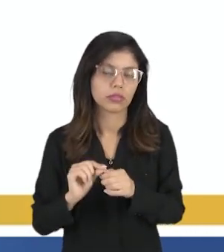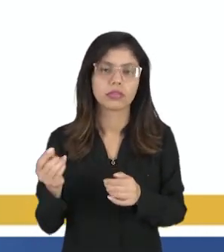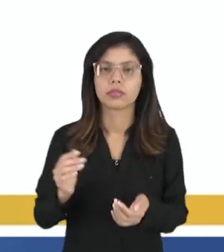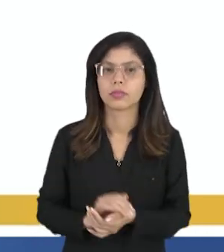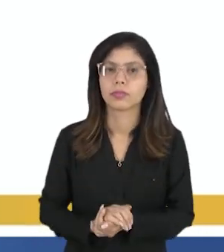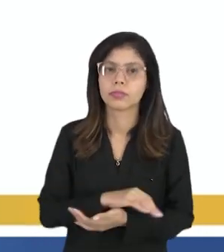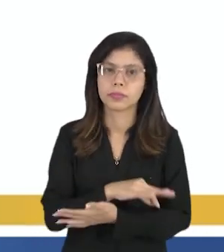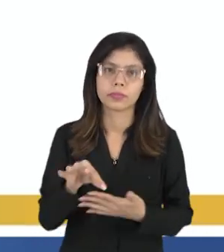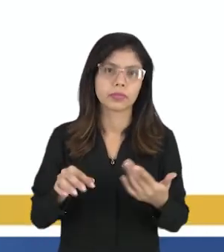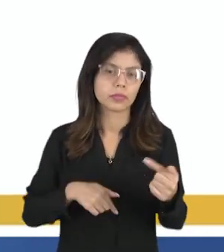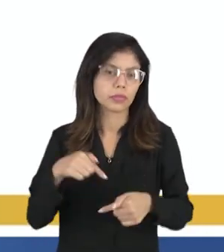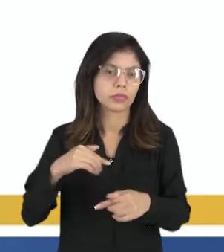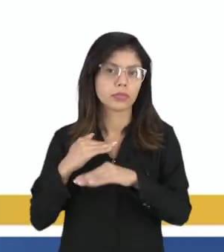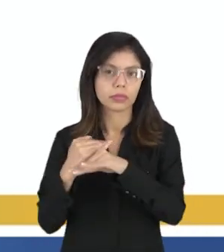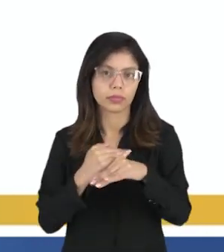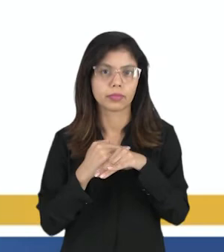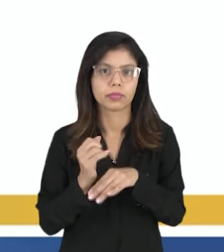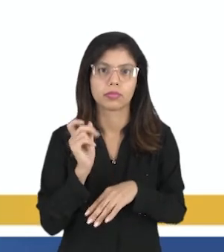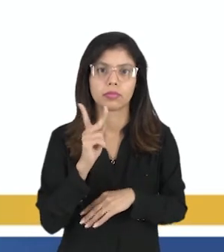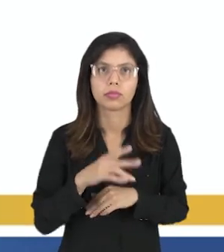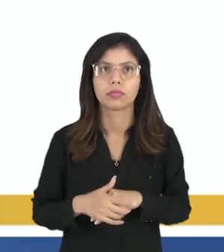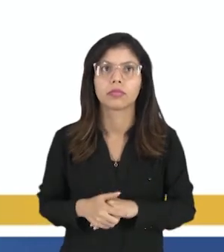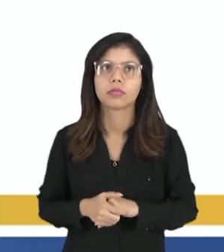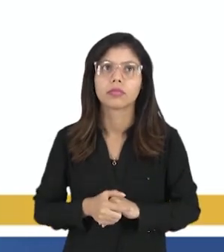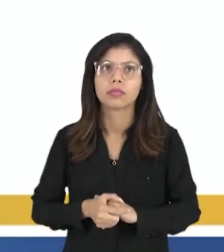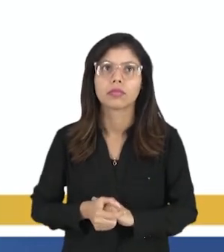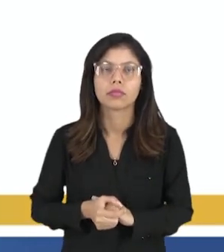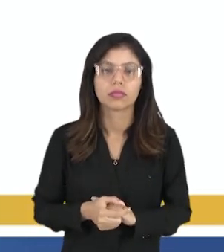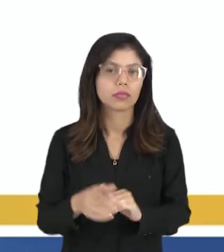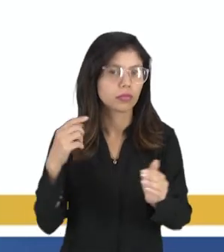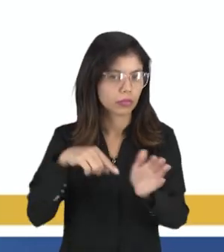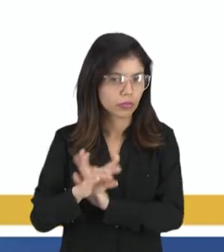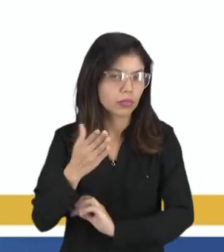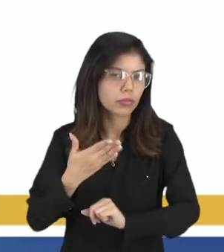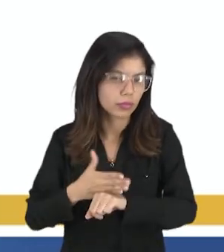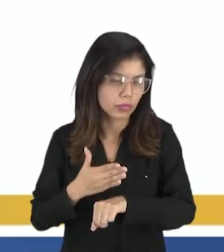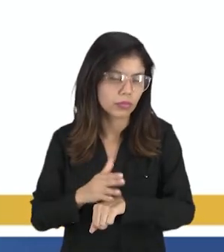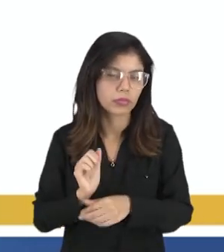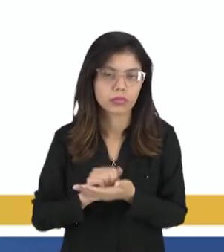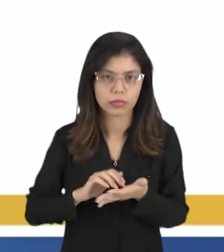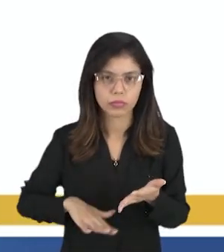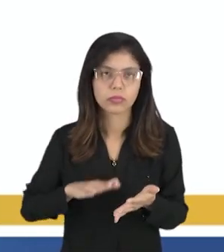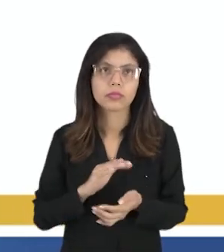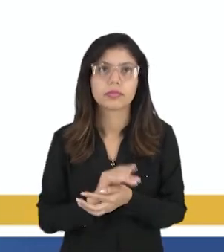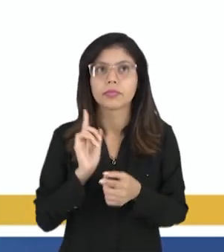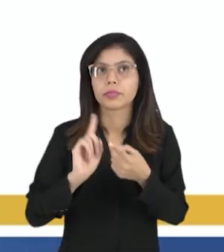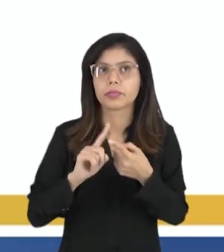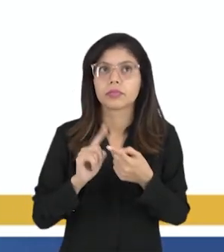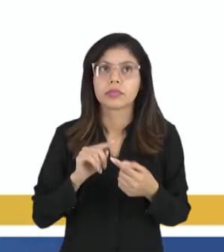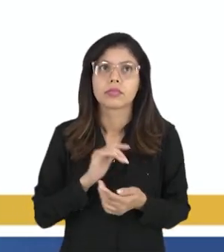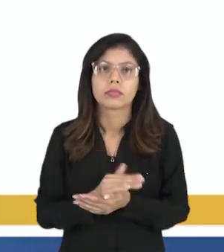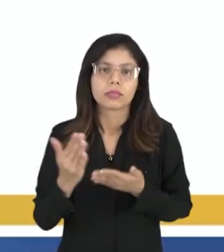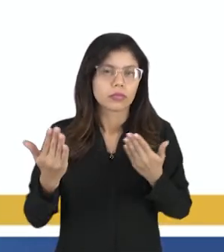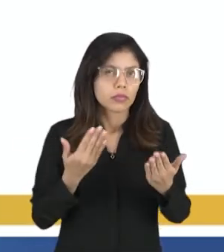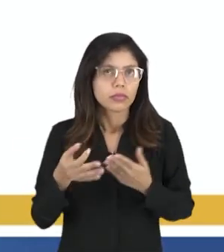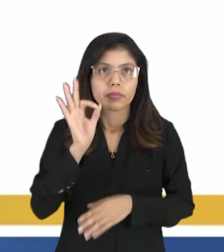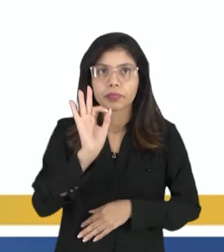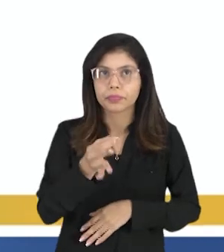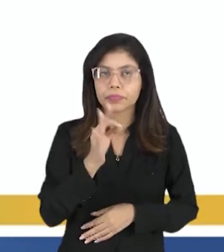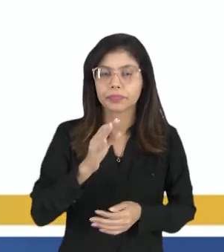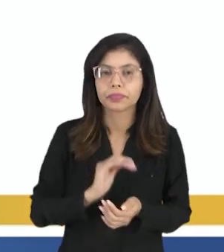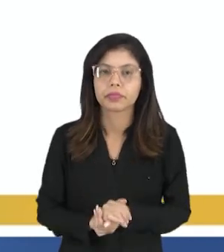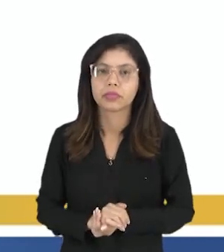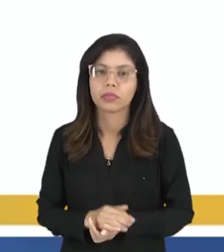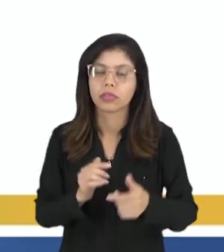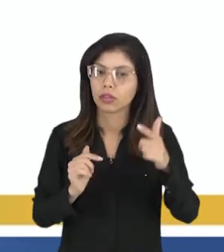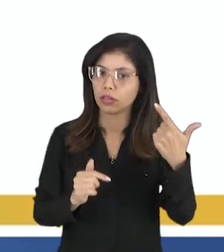por elementos químicos iguais, ok? Vamos exercitar agora? Questão 1. Associe corretamente